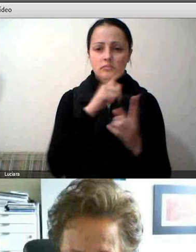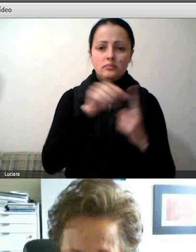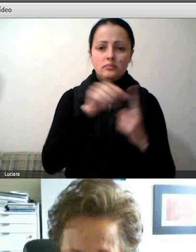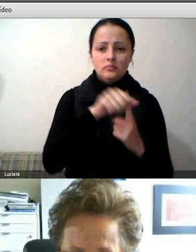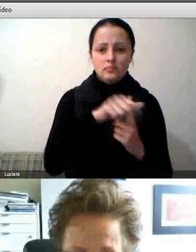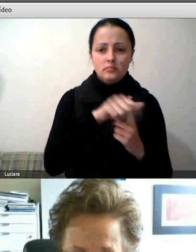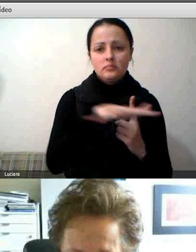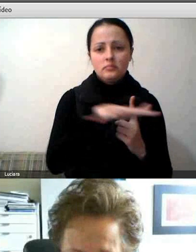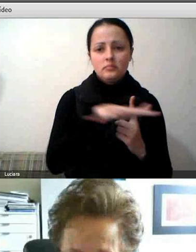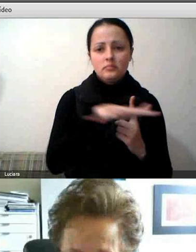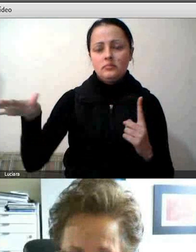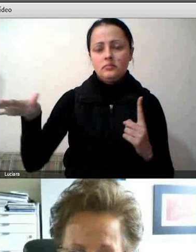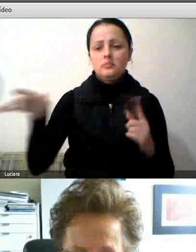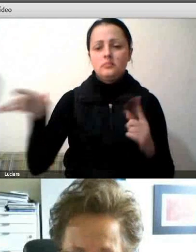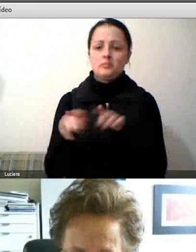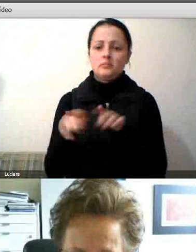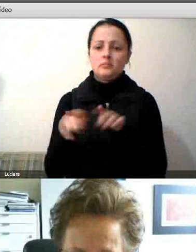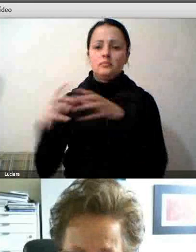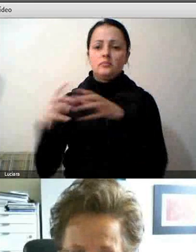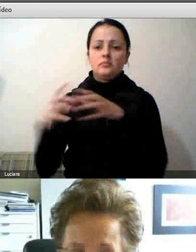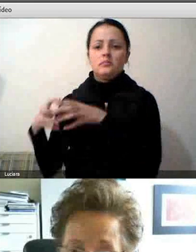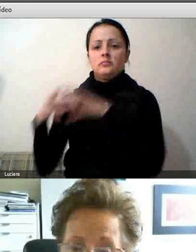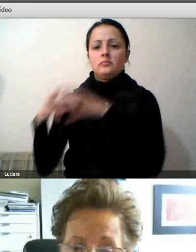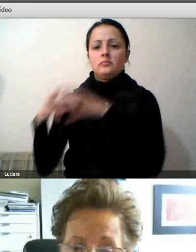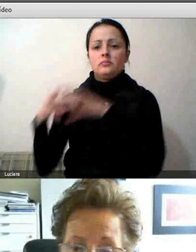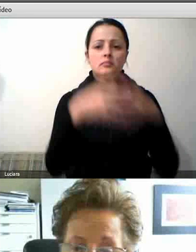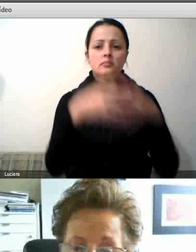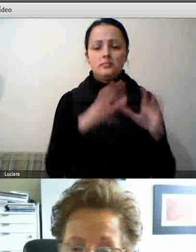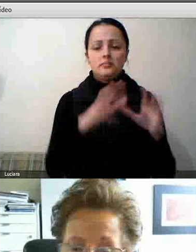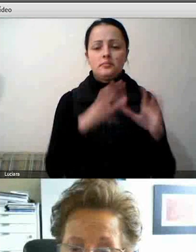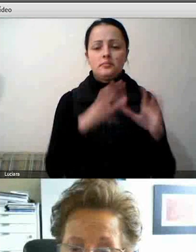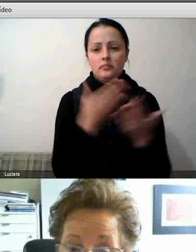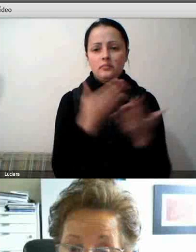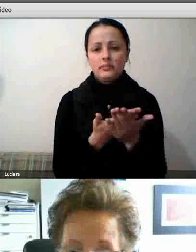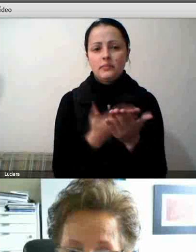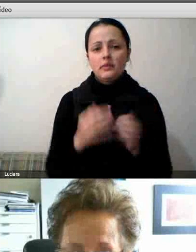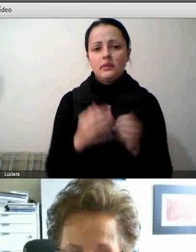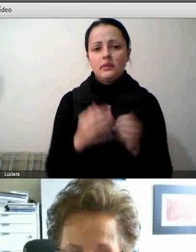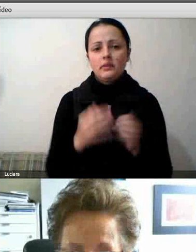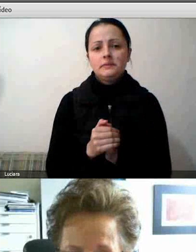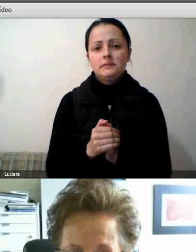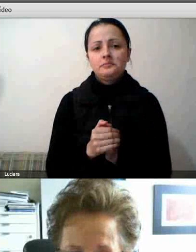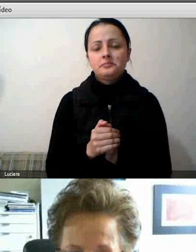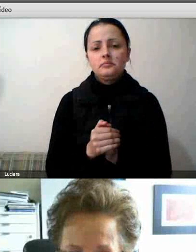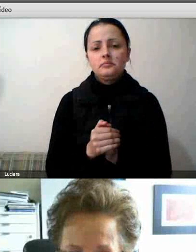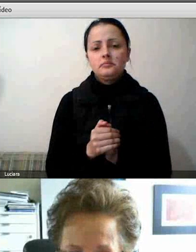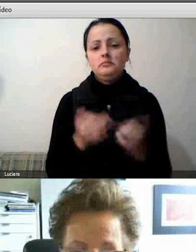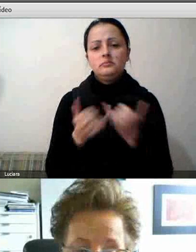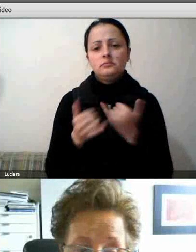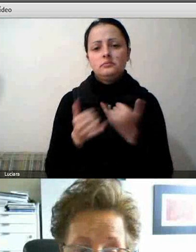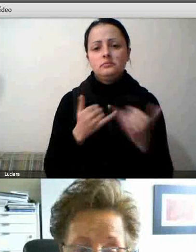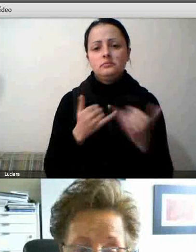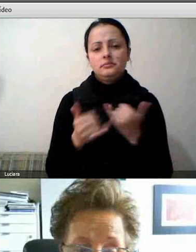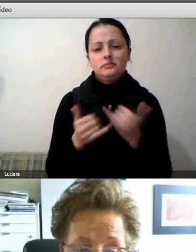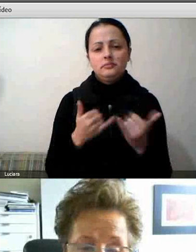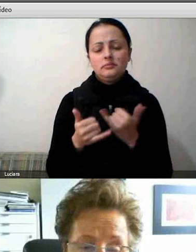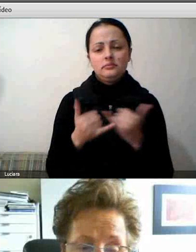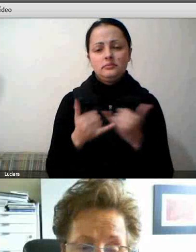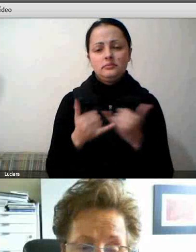escola semanalmente, frequentemente, e uma equipe que vai até a escola ajudar os professores.